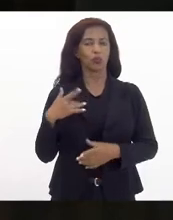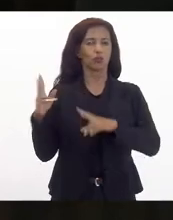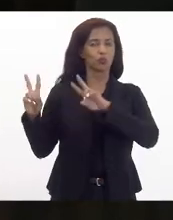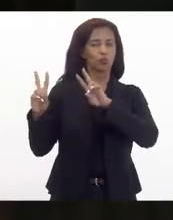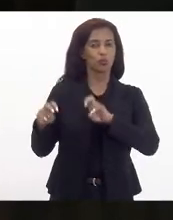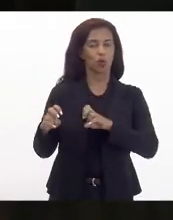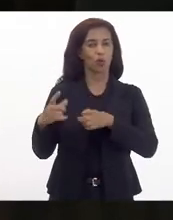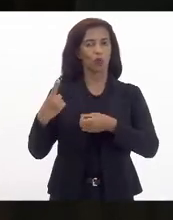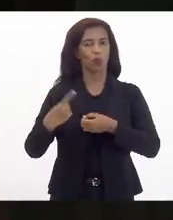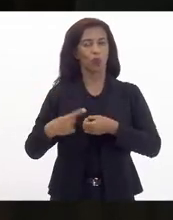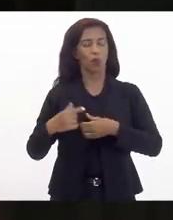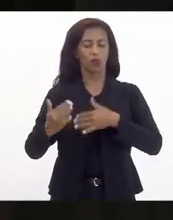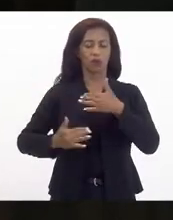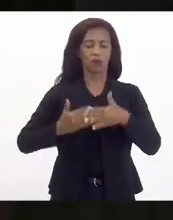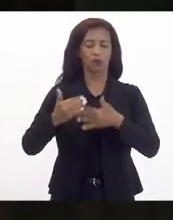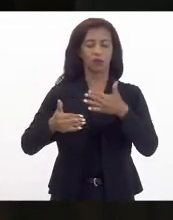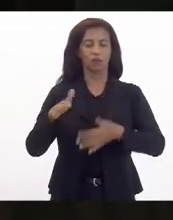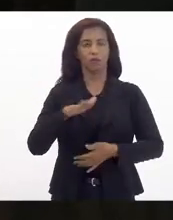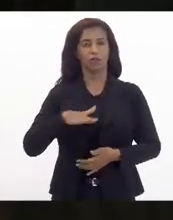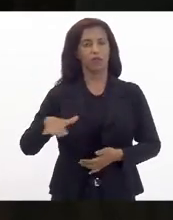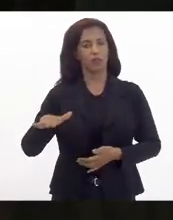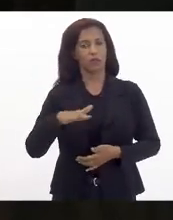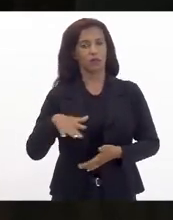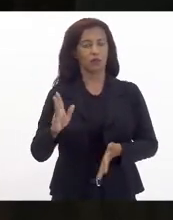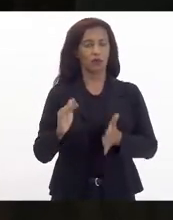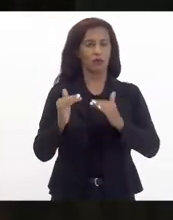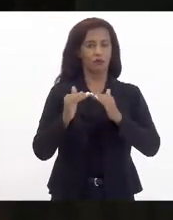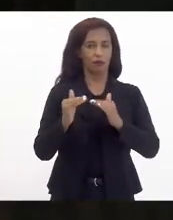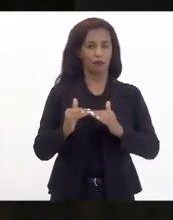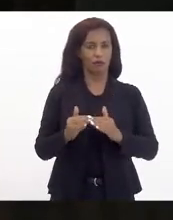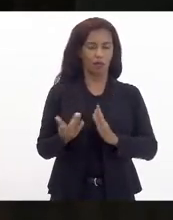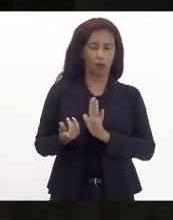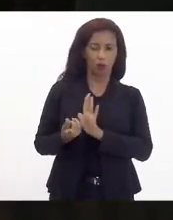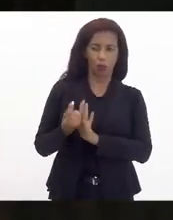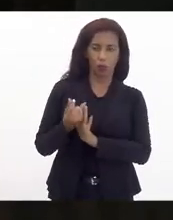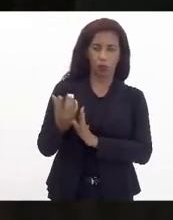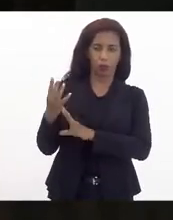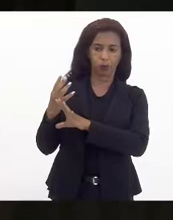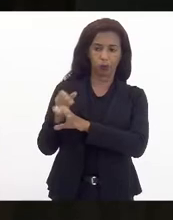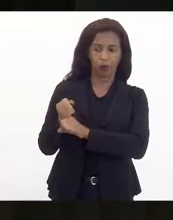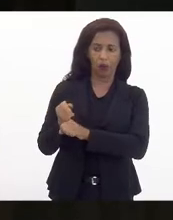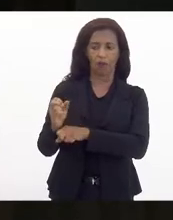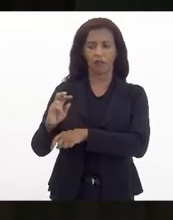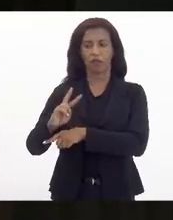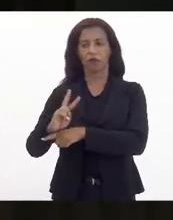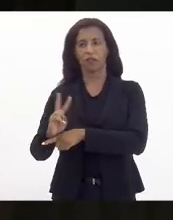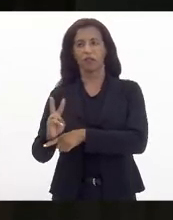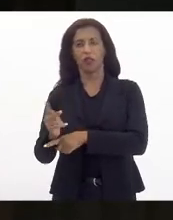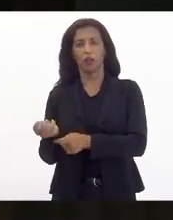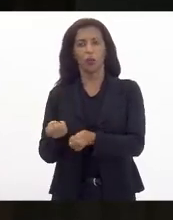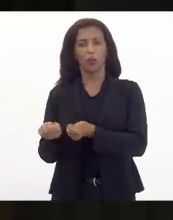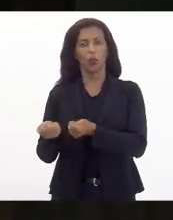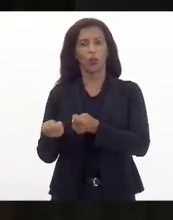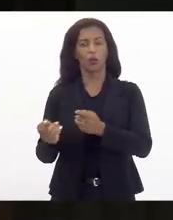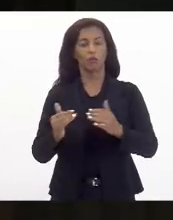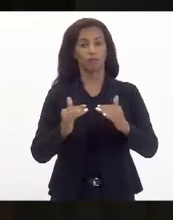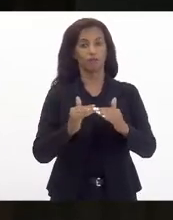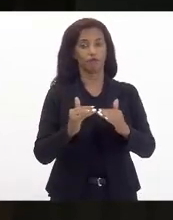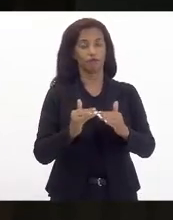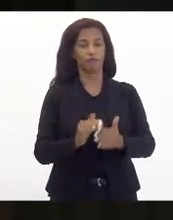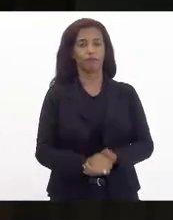e de desenvolvimento Regional favorável e de orçamento Finanças fiscalização financeira e controle